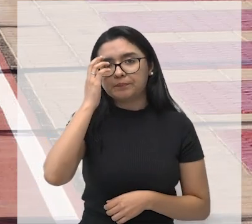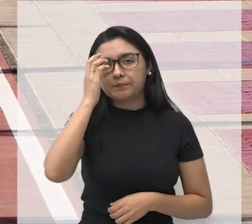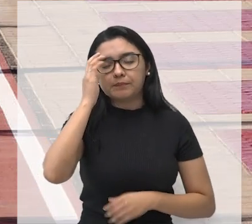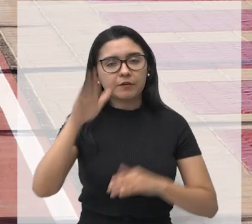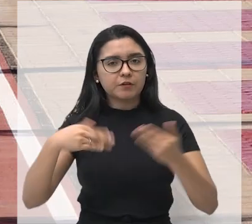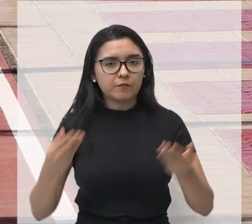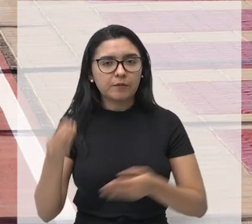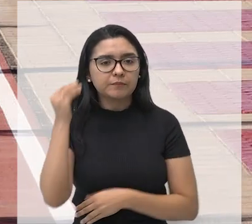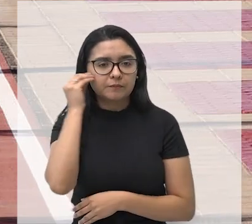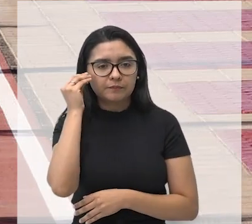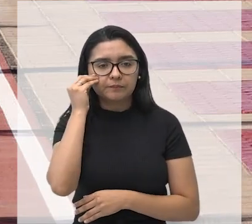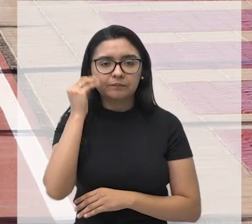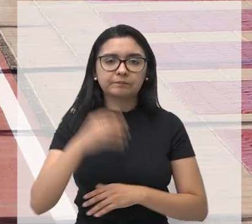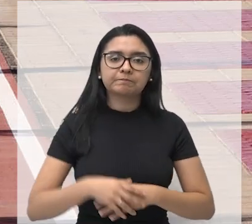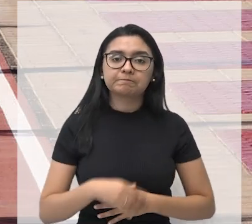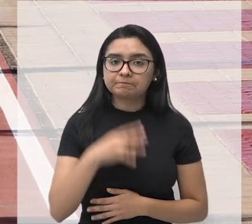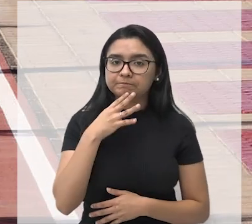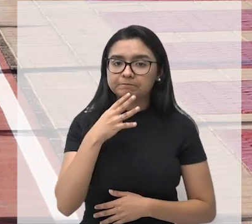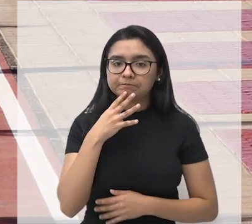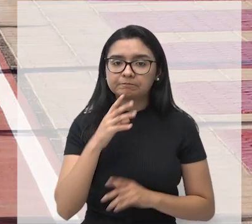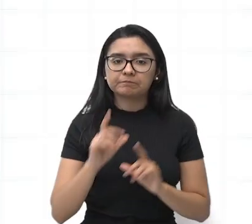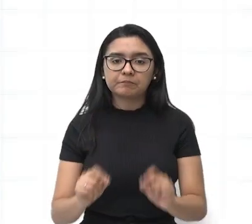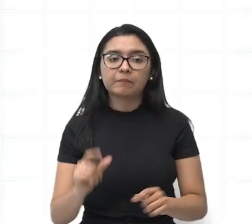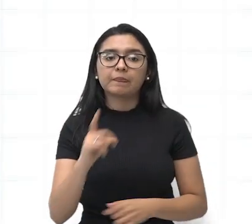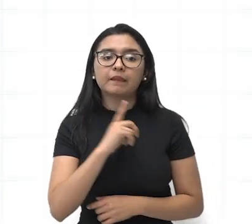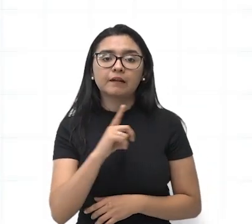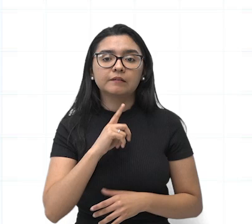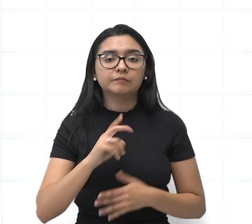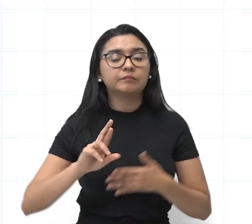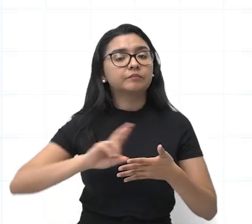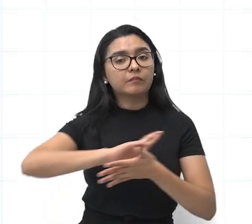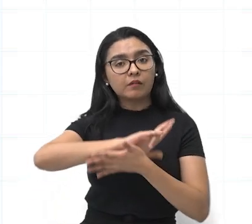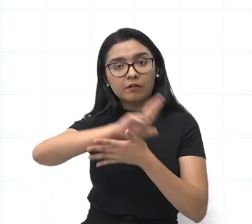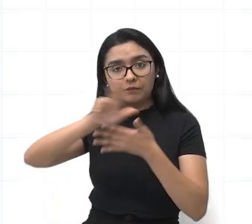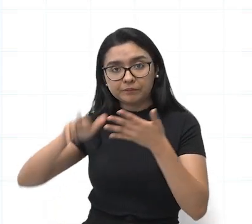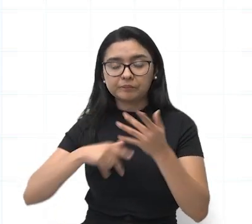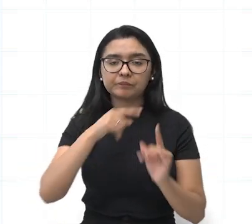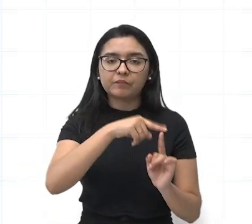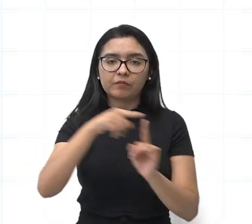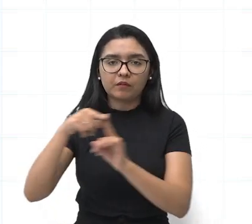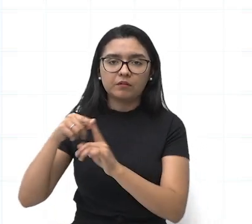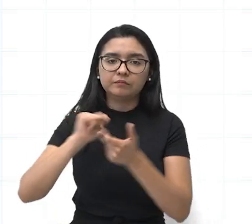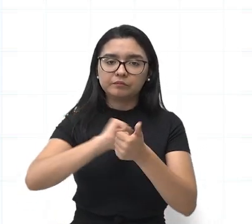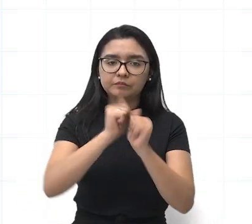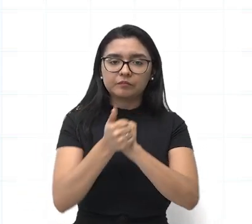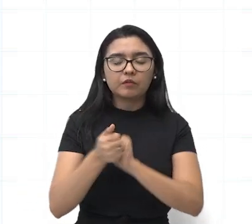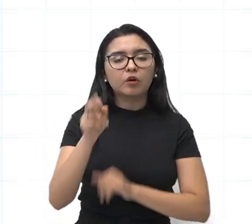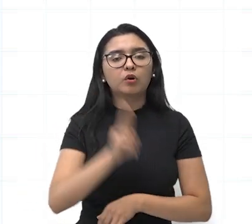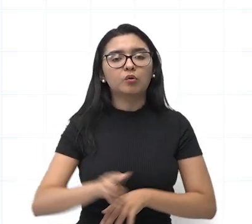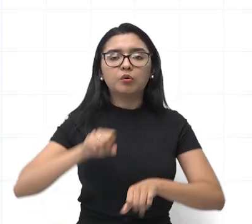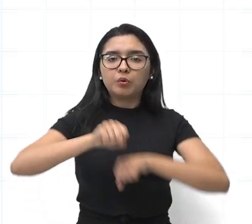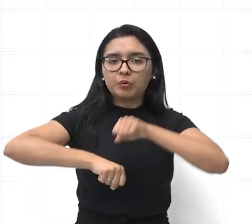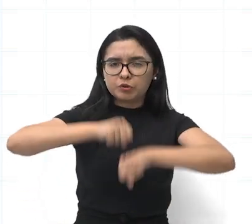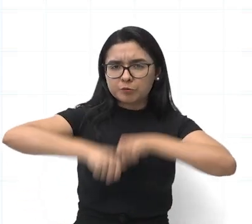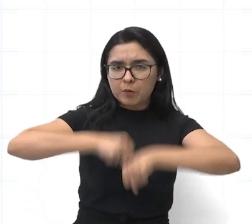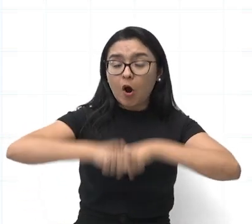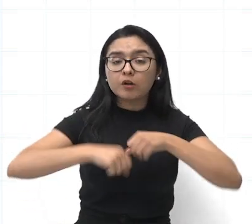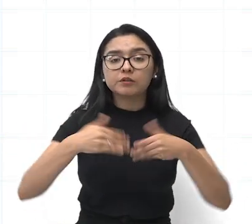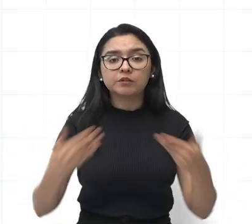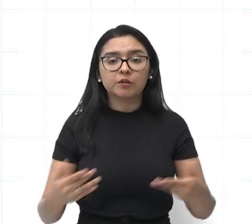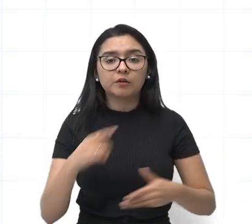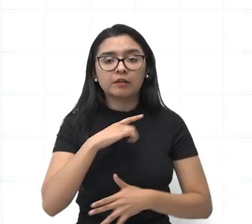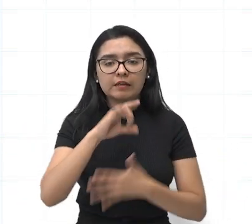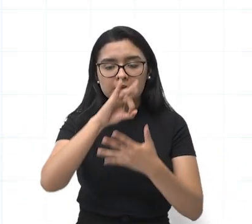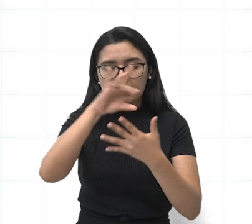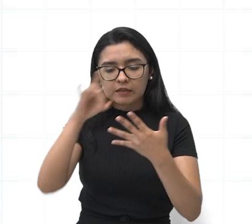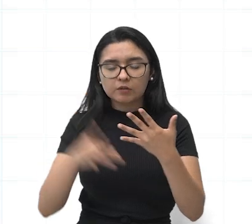Vamos conhecer um pouquinho? Então, observem, existem diversas modalidades que utilizam a bike, cada uma com